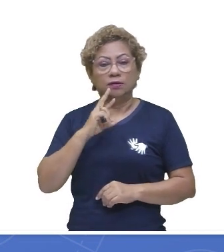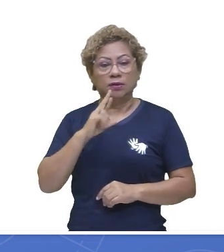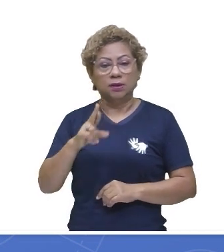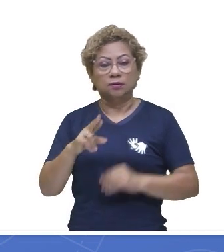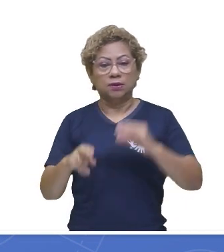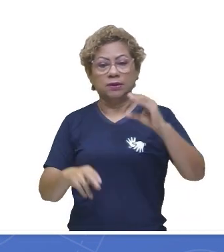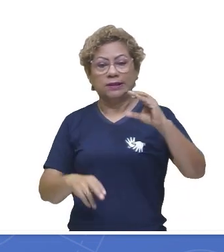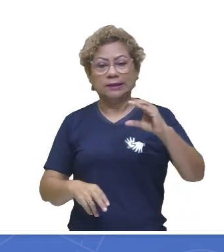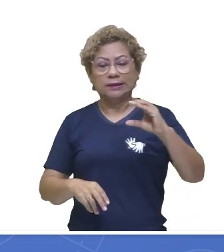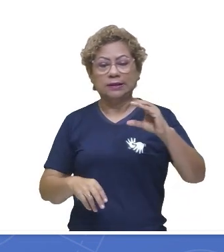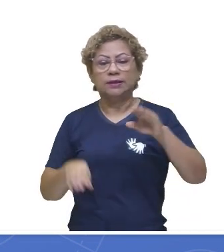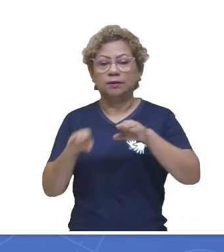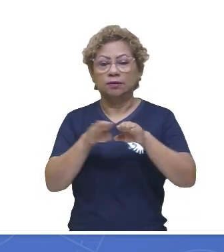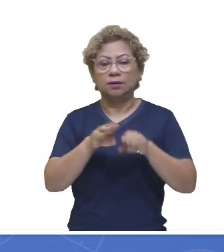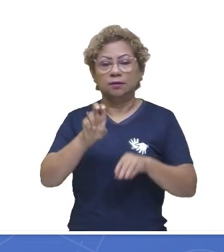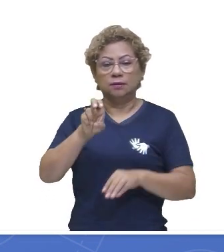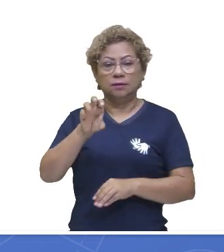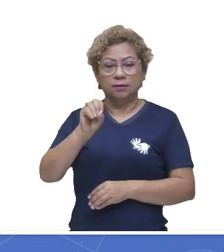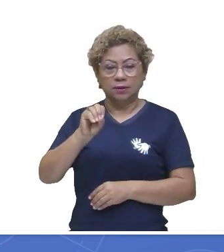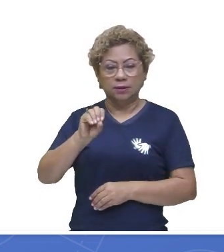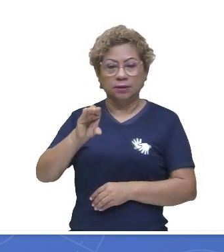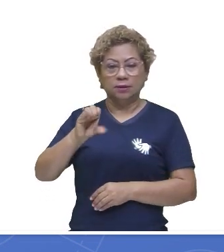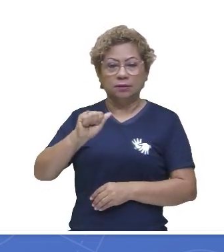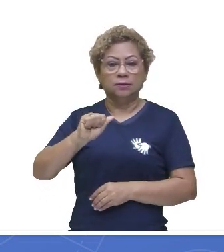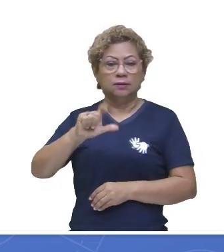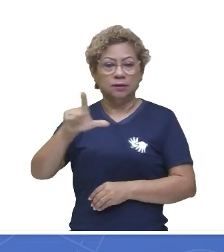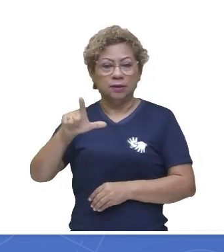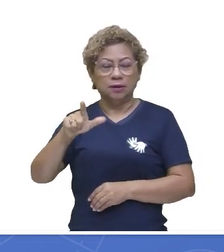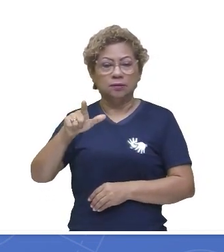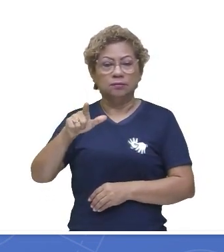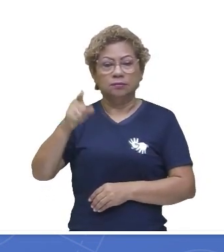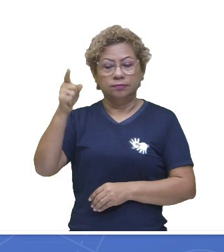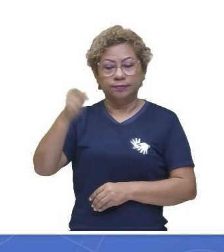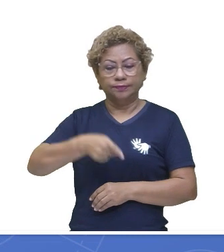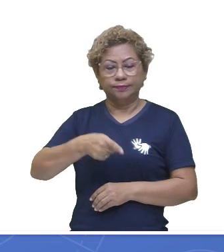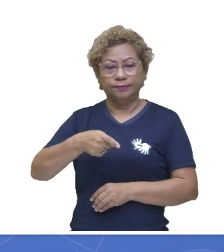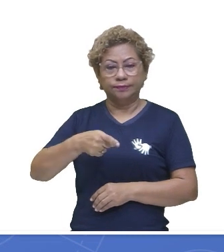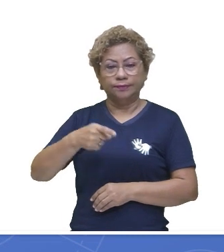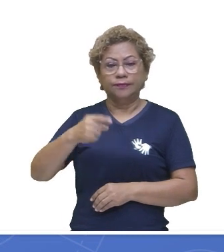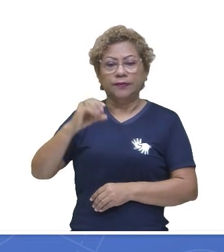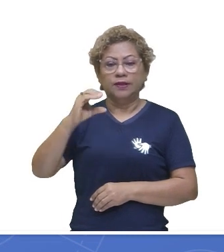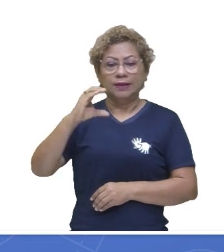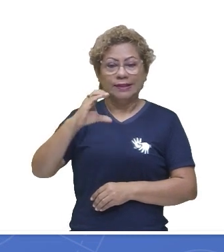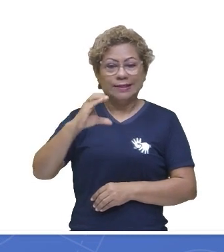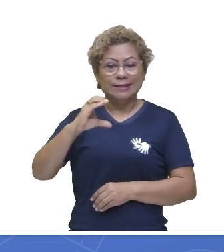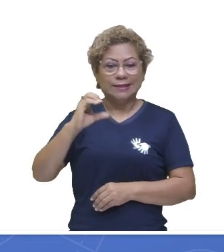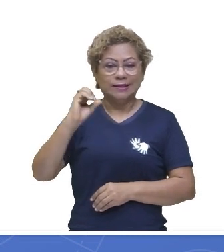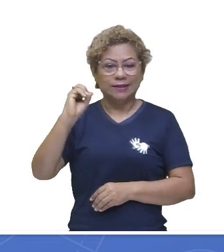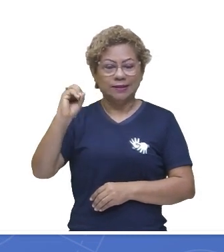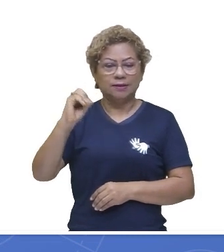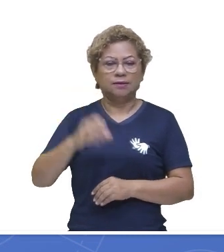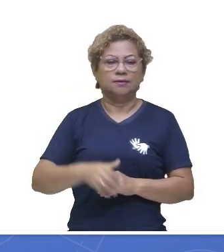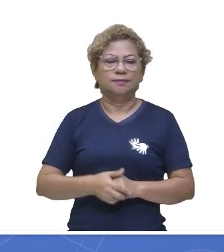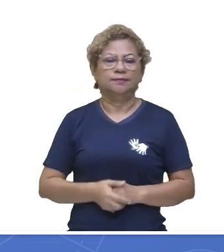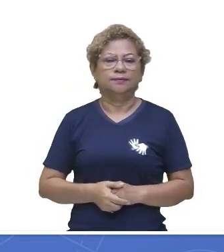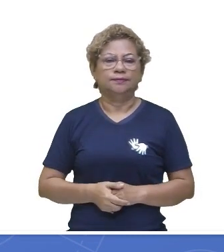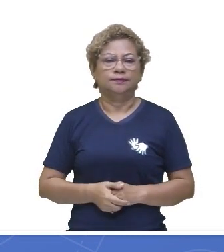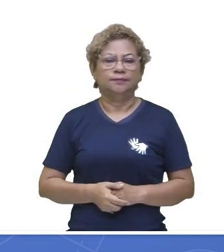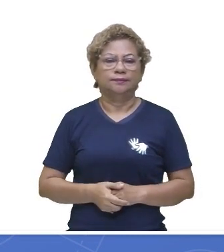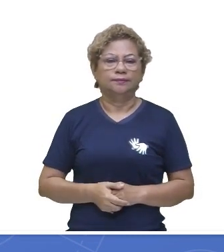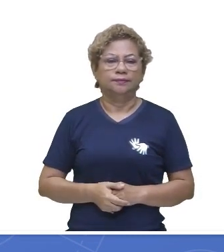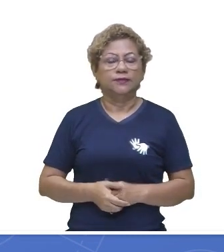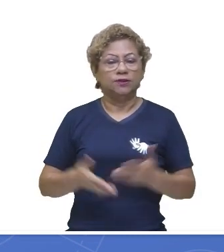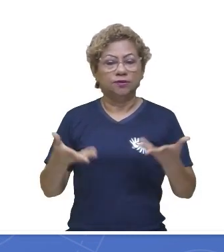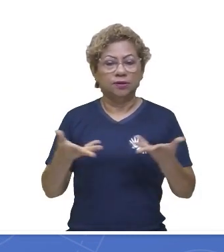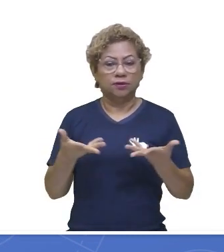a temperatura veio em graus na escala Celsius. Ok, pessoal? Esse é o primeiro exemplo sobre capacidade térmica. Agora vamos